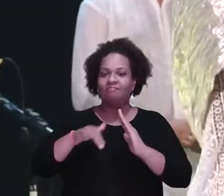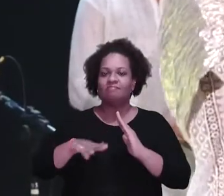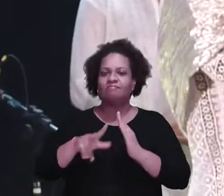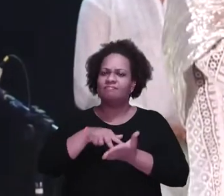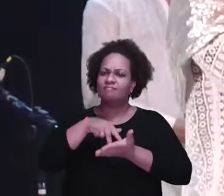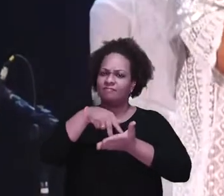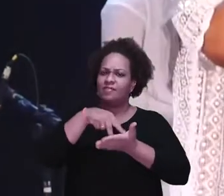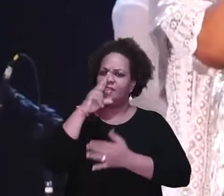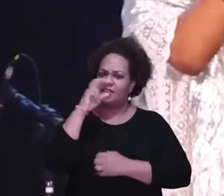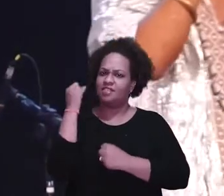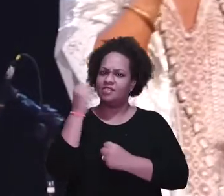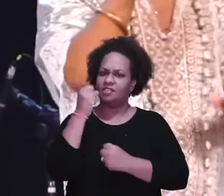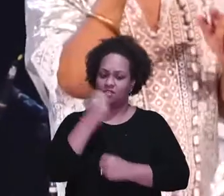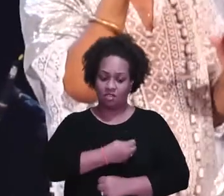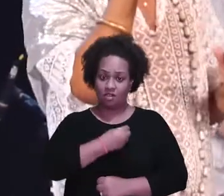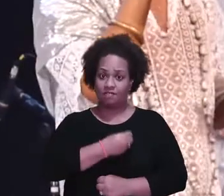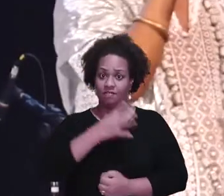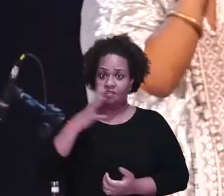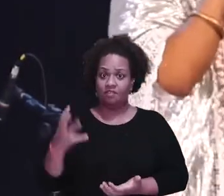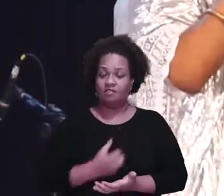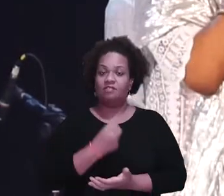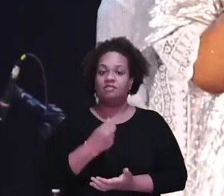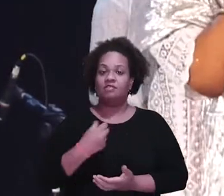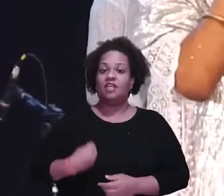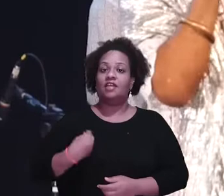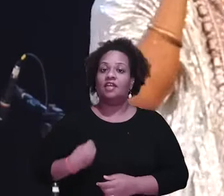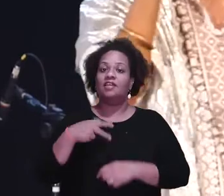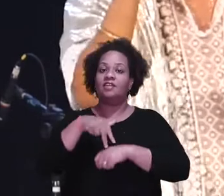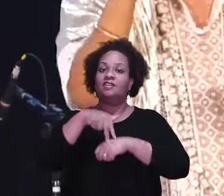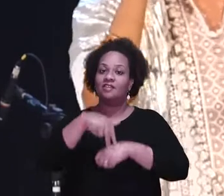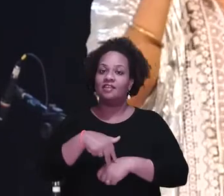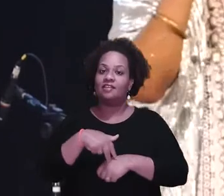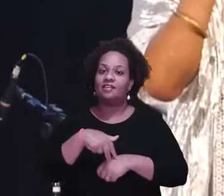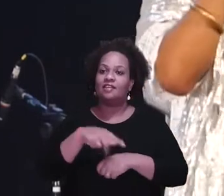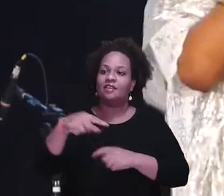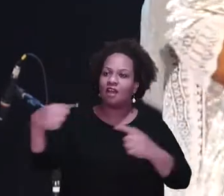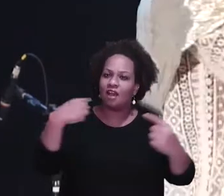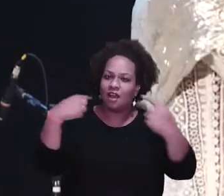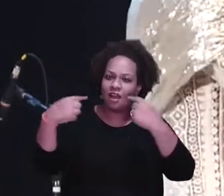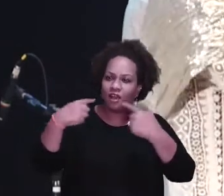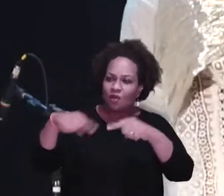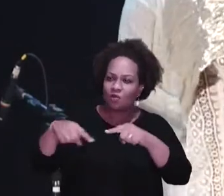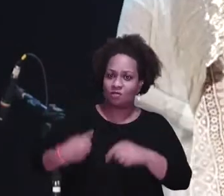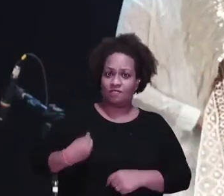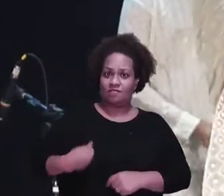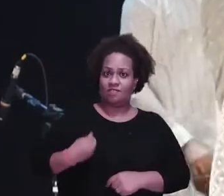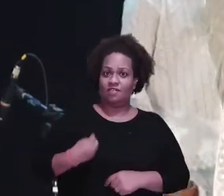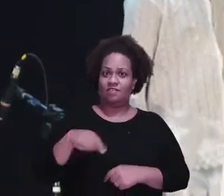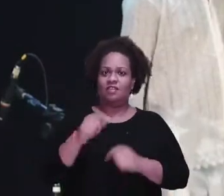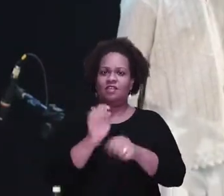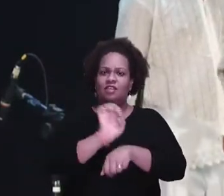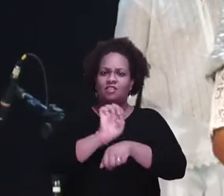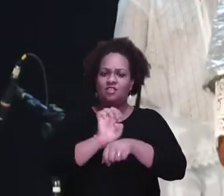é jumento de que resiste e sobrevive e está aqui é contrariando as estatísticas